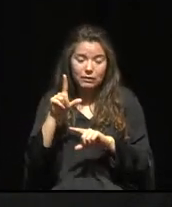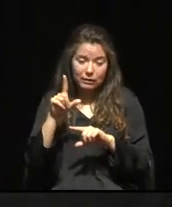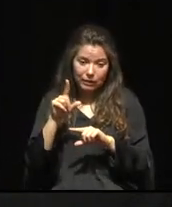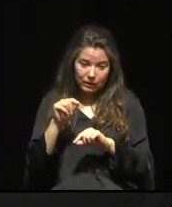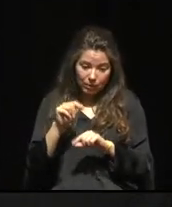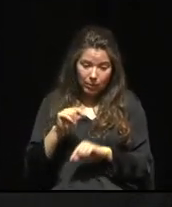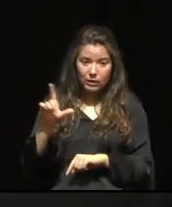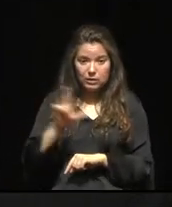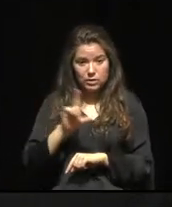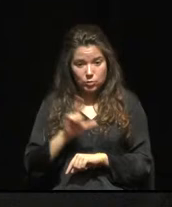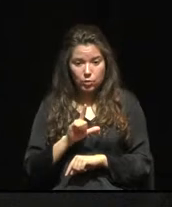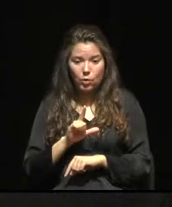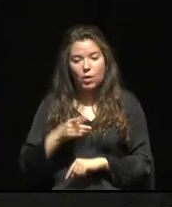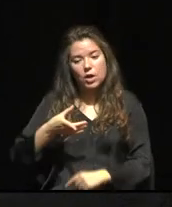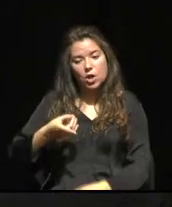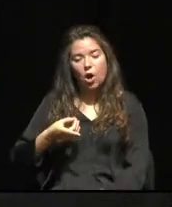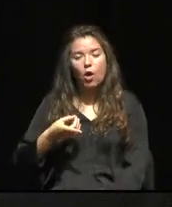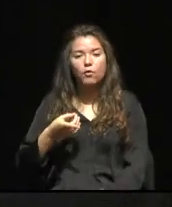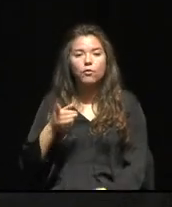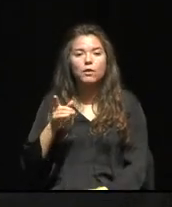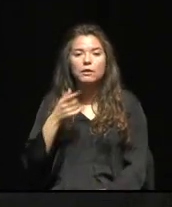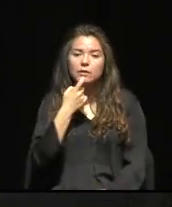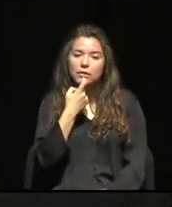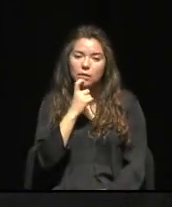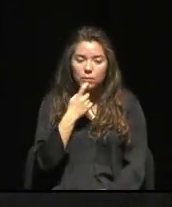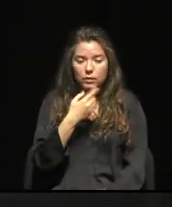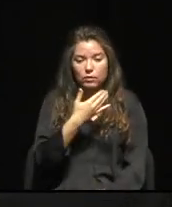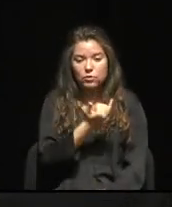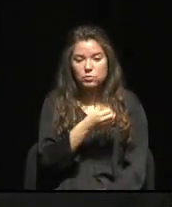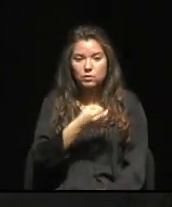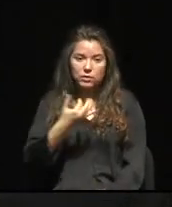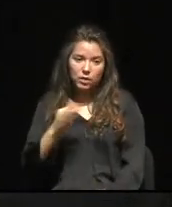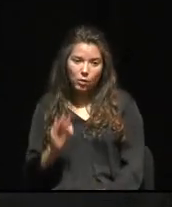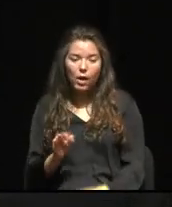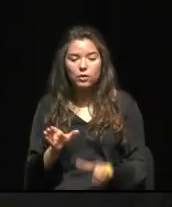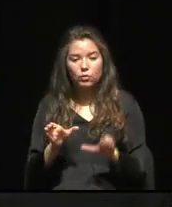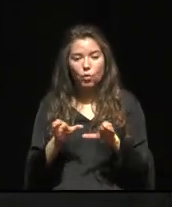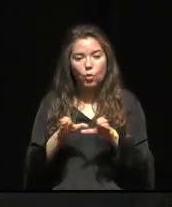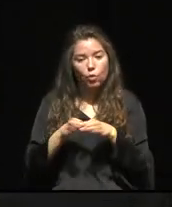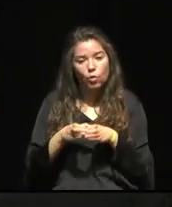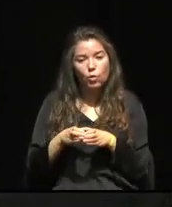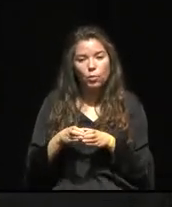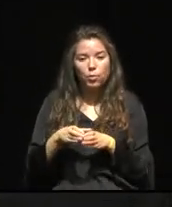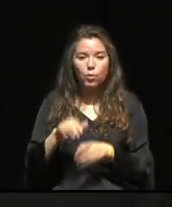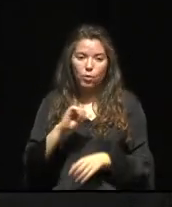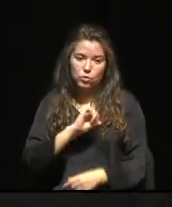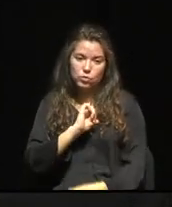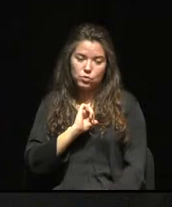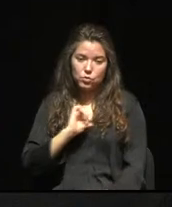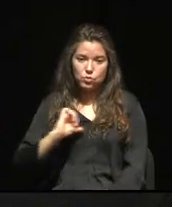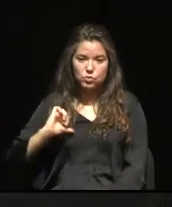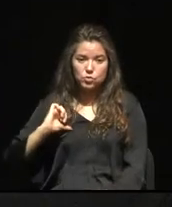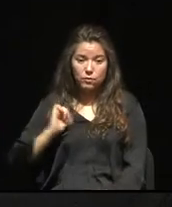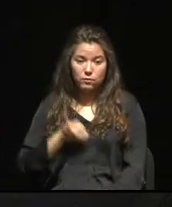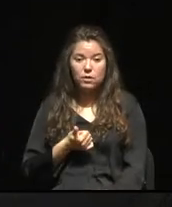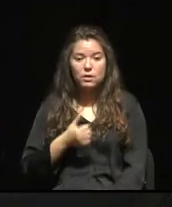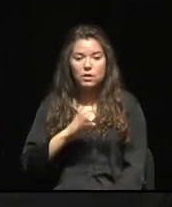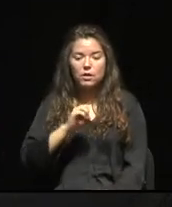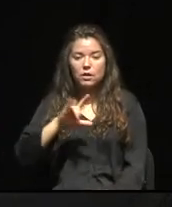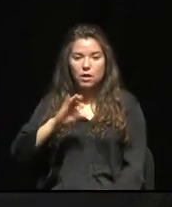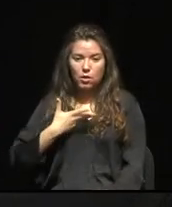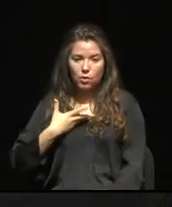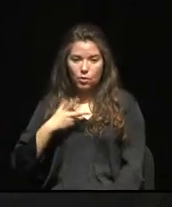Assembleia Municipal de Lisboa 9 de Abril de 2024 o grupo Municipal partido ecologista aos verdes Cláudia madeira e José